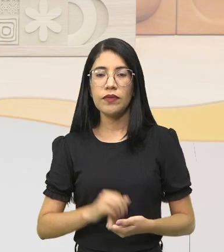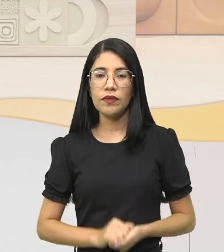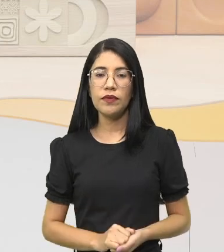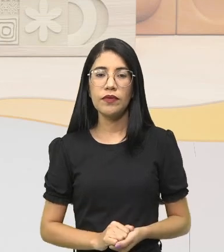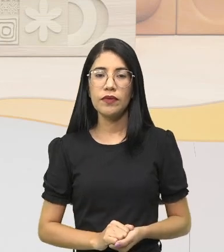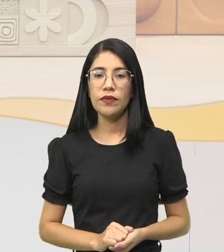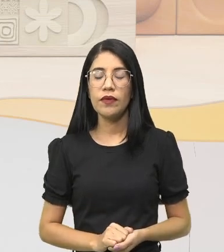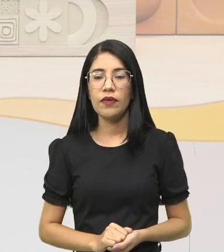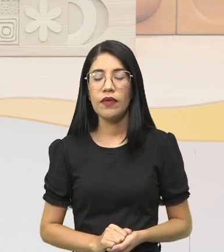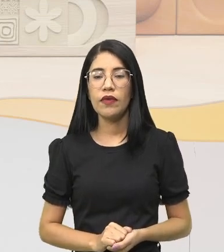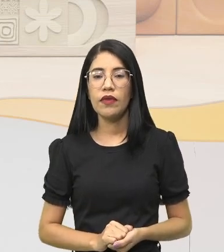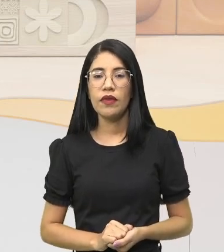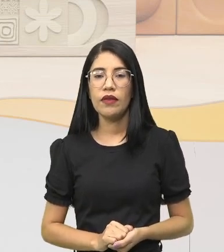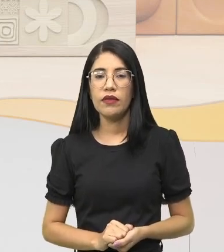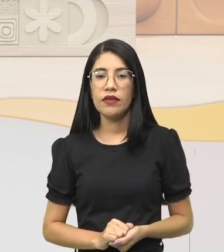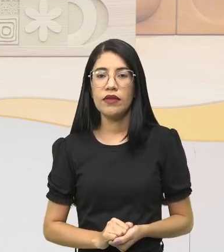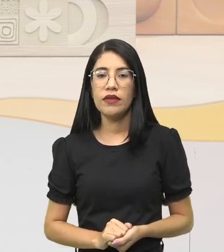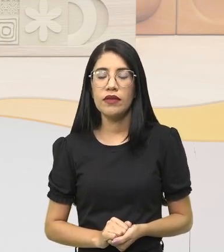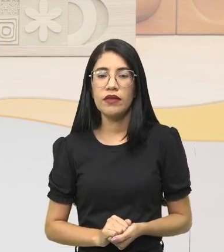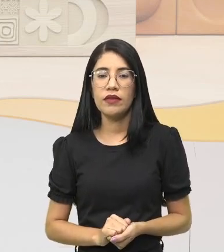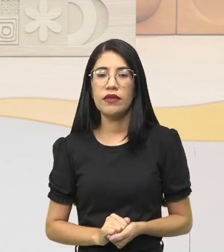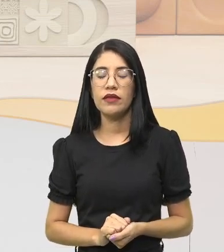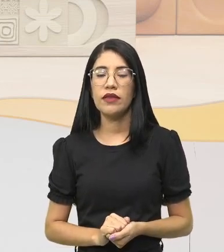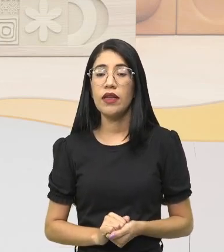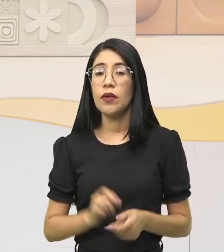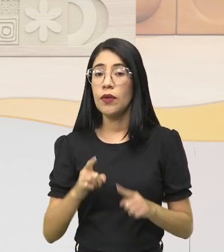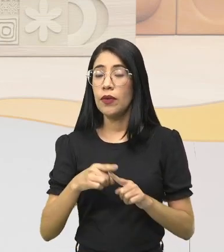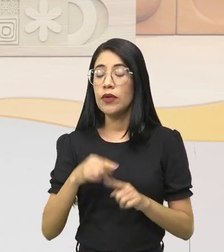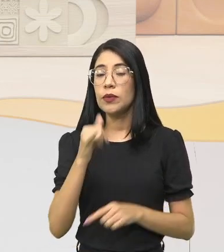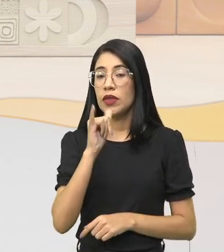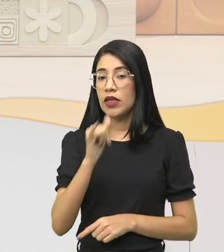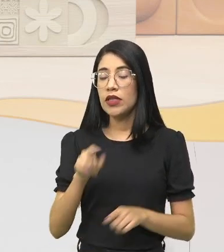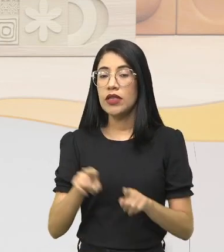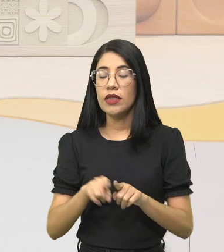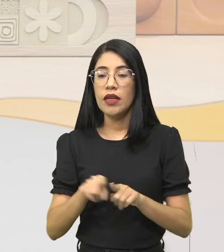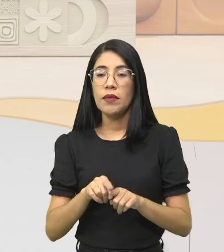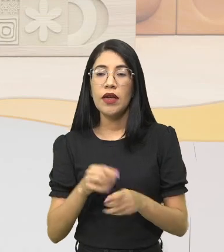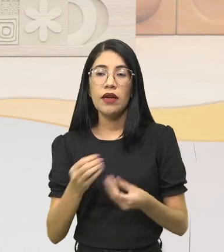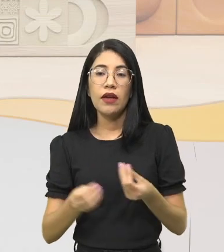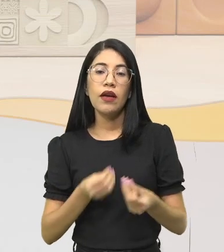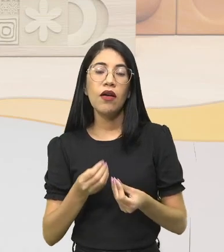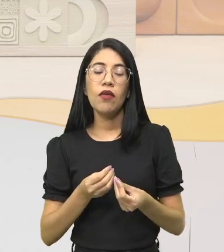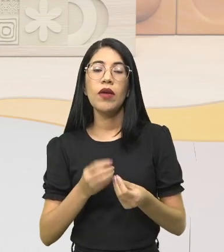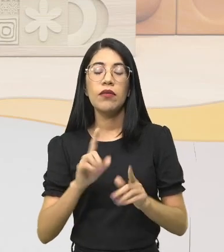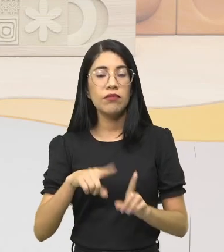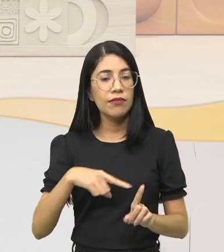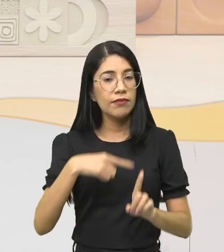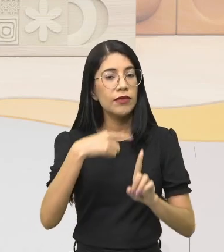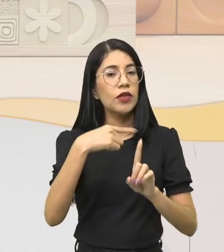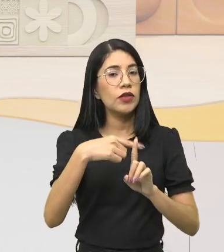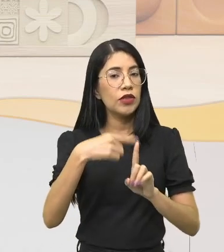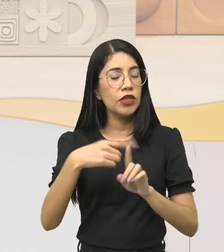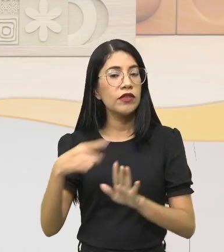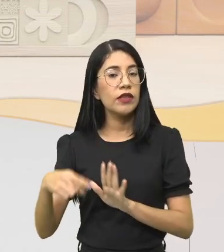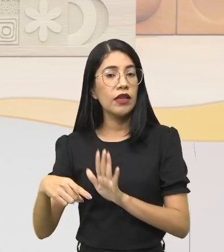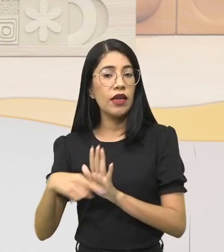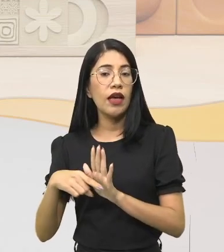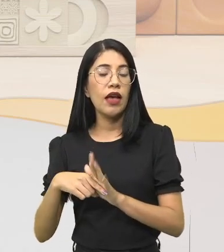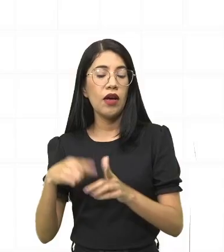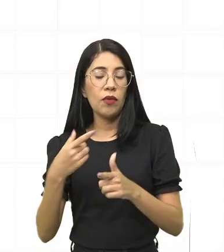das marés. Então, esse tipo de energia, ele também, né, tem as suas vantagens e tem os